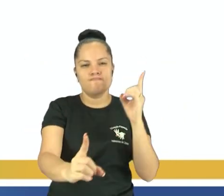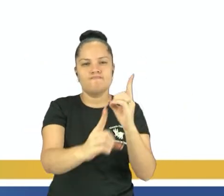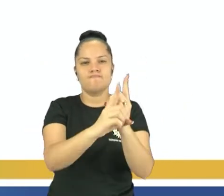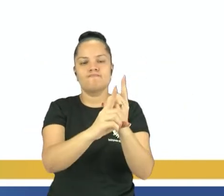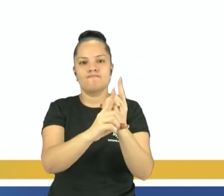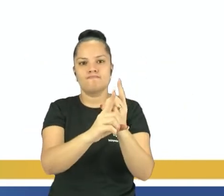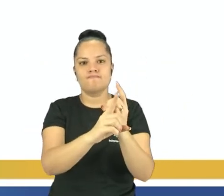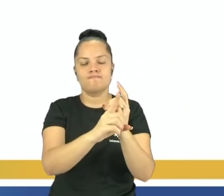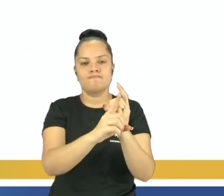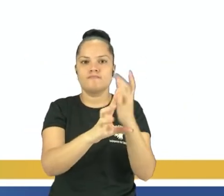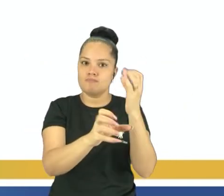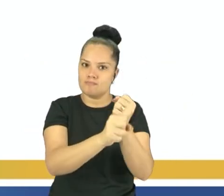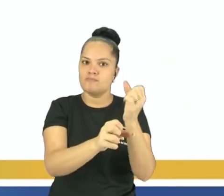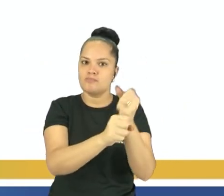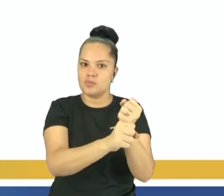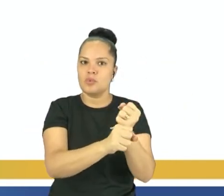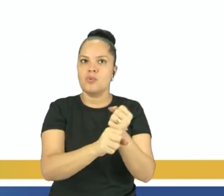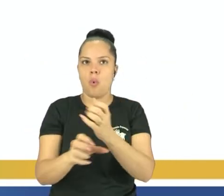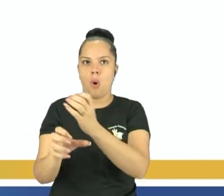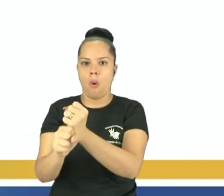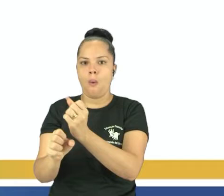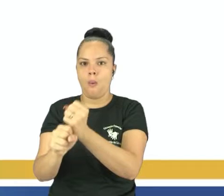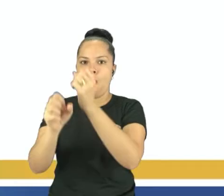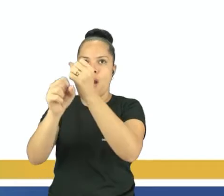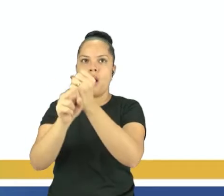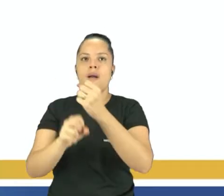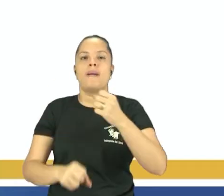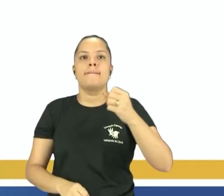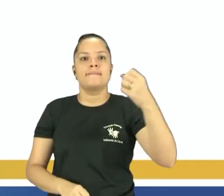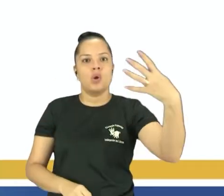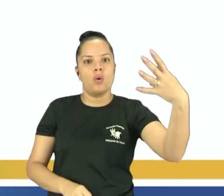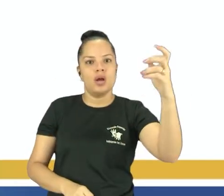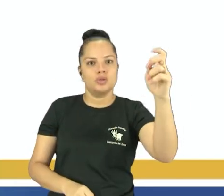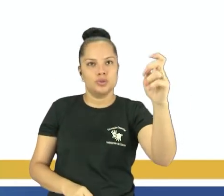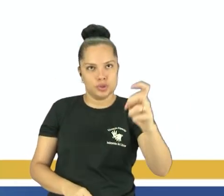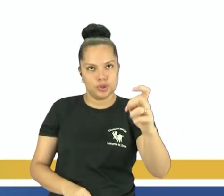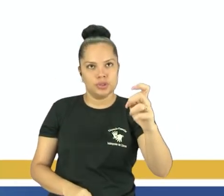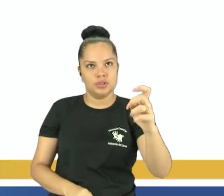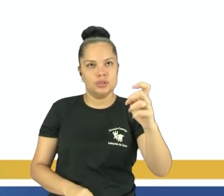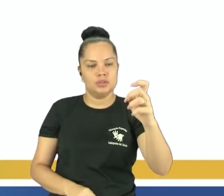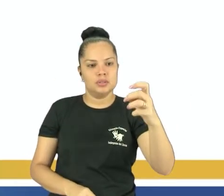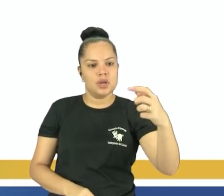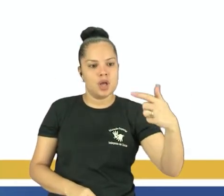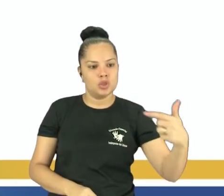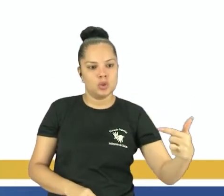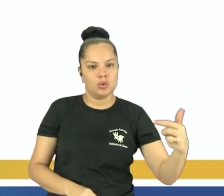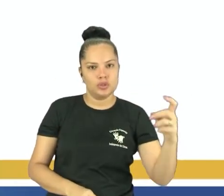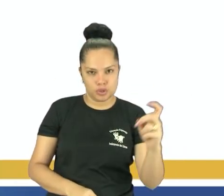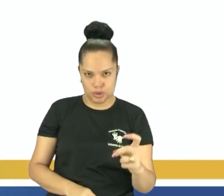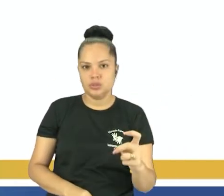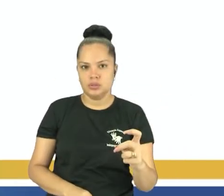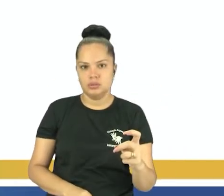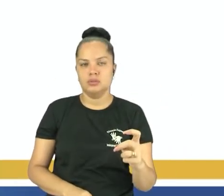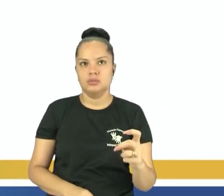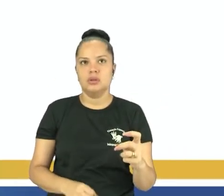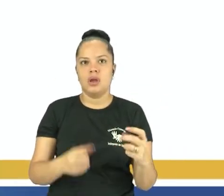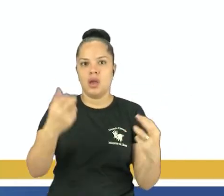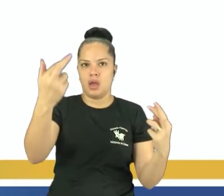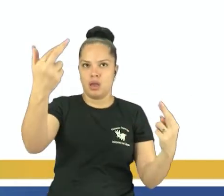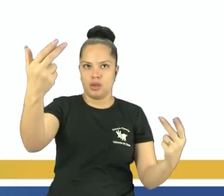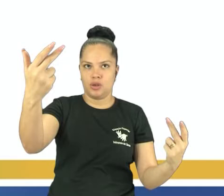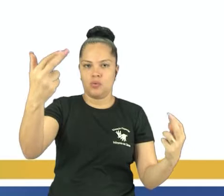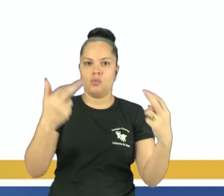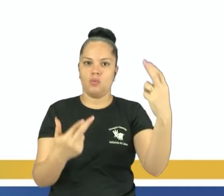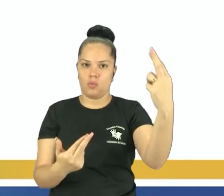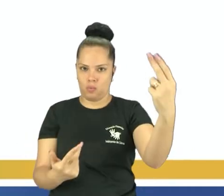desse quadrilátero. Observe que um dos ângulos é 2x, né? E o outro é 4x, né? Nós temos